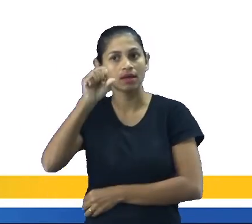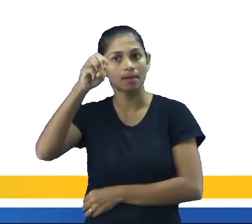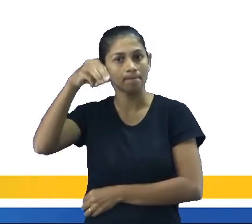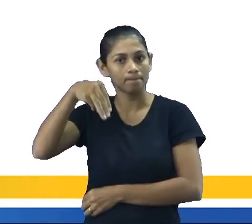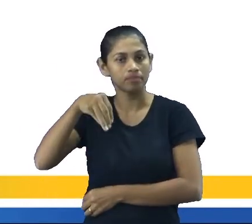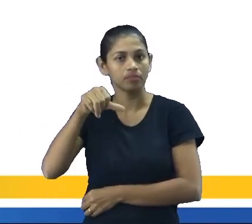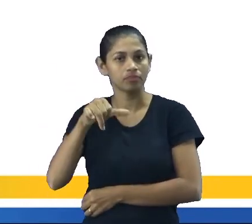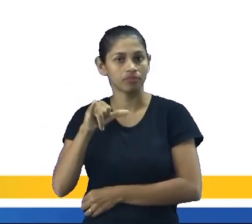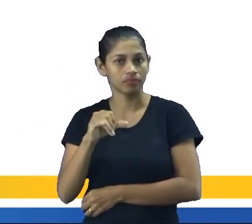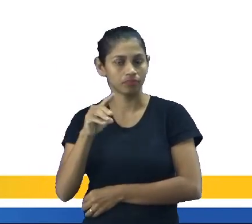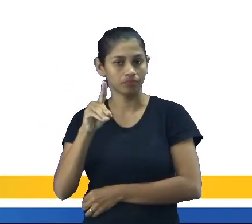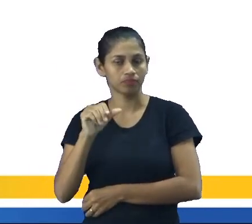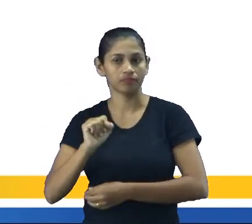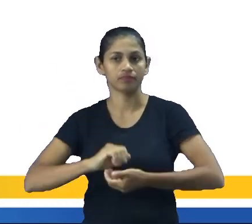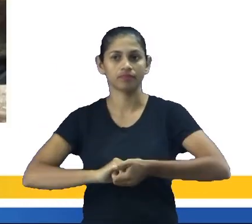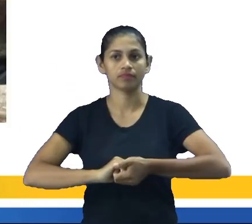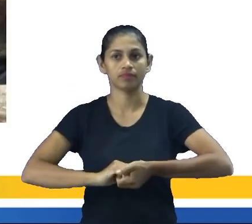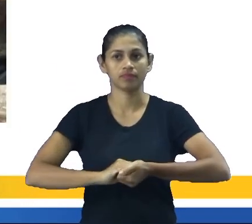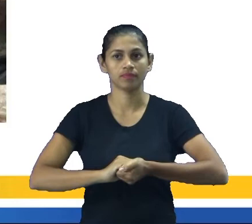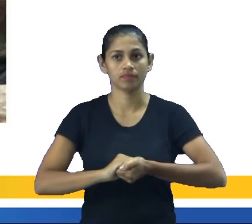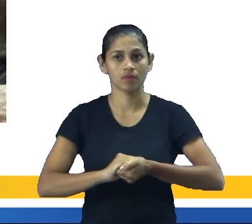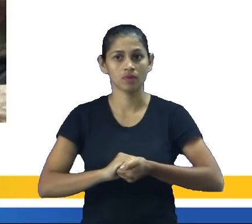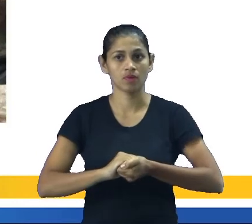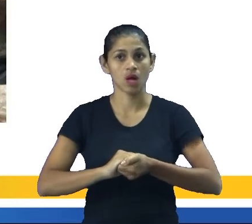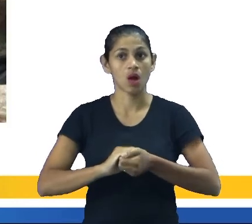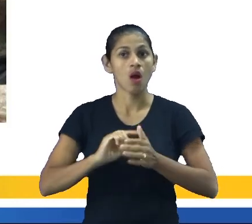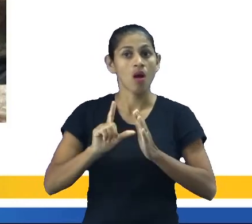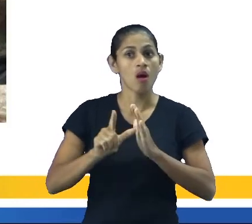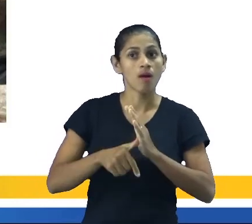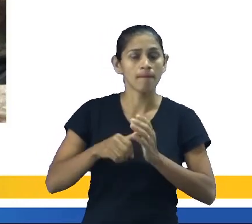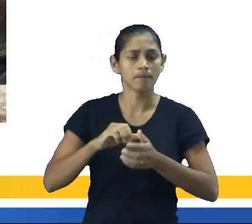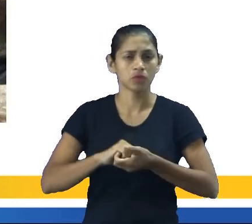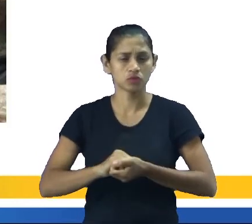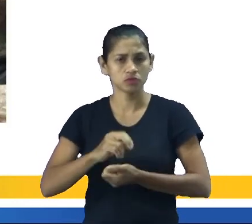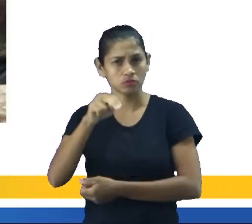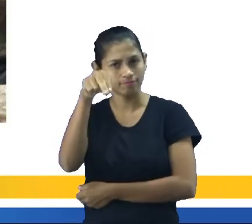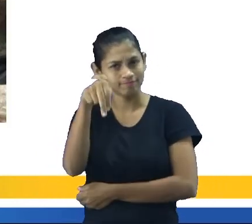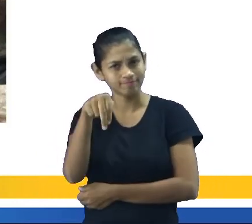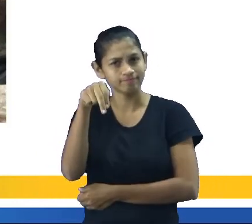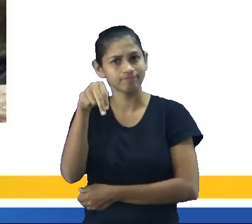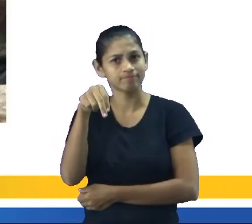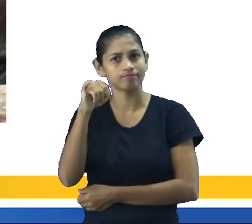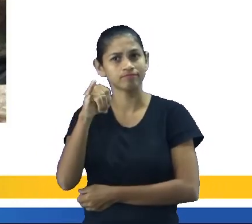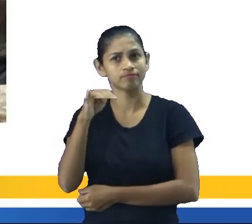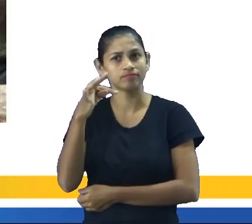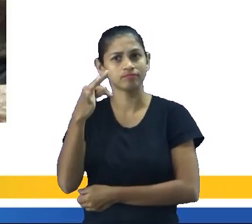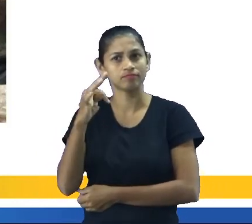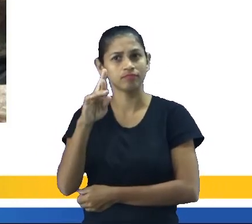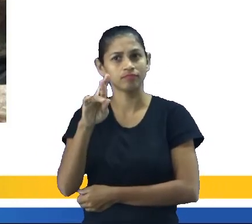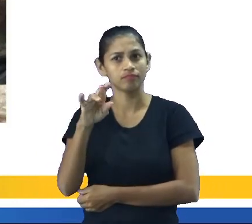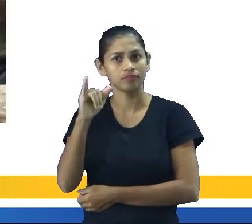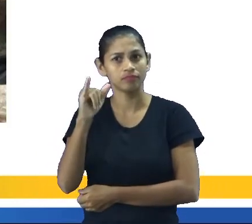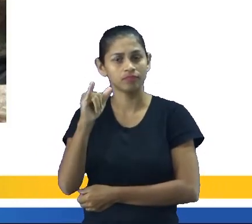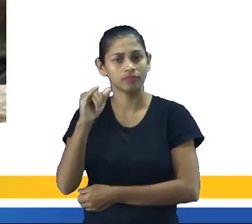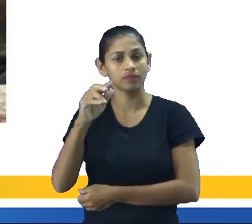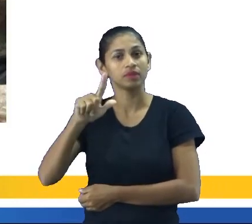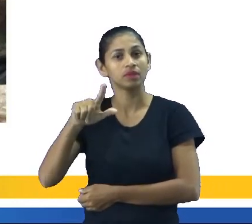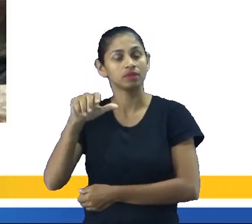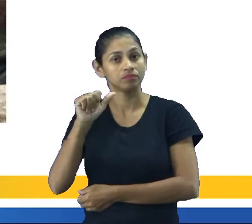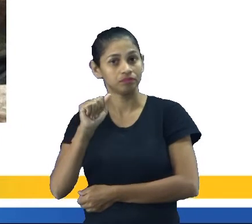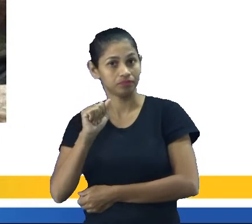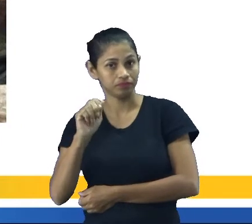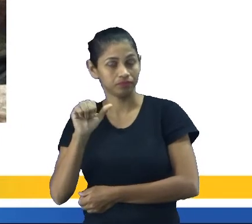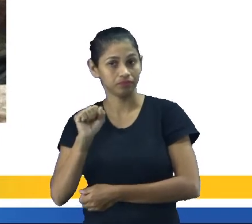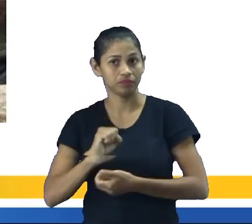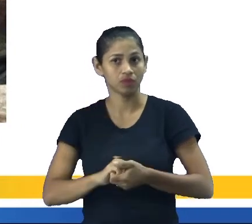metanamida. Próxima função é a função nitrila. Então, as nitrilas, também são conhecidas como